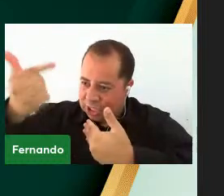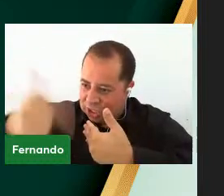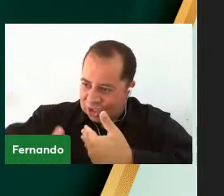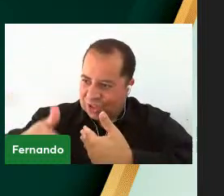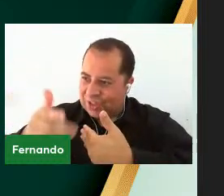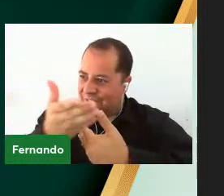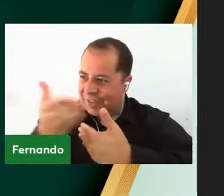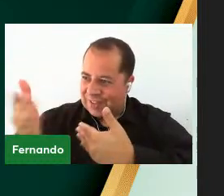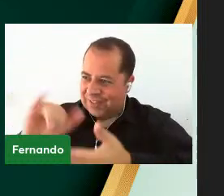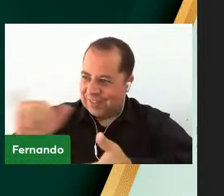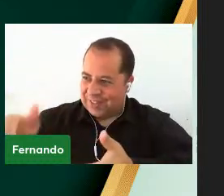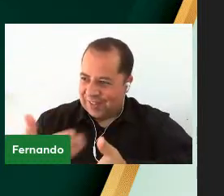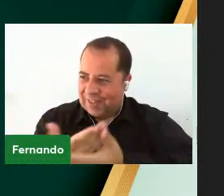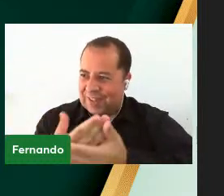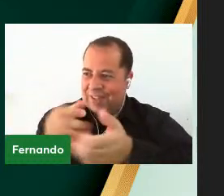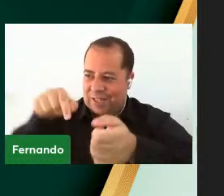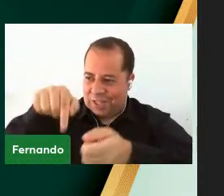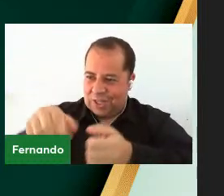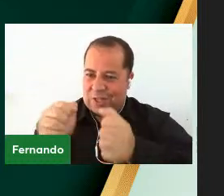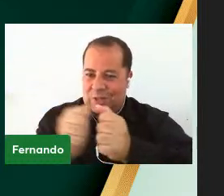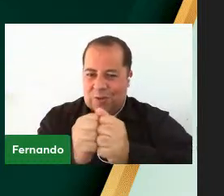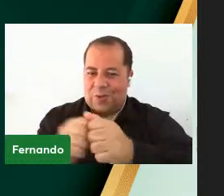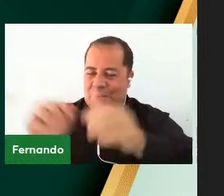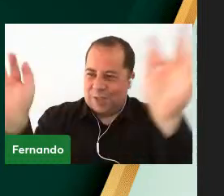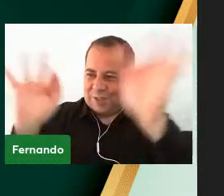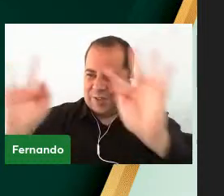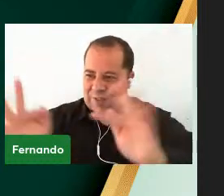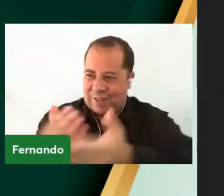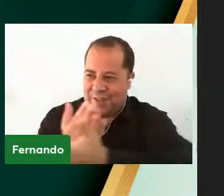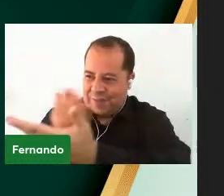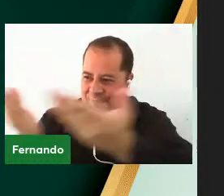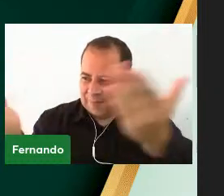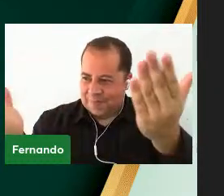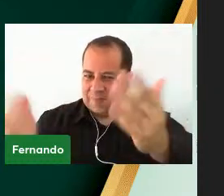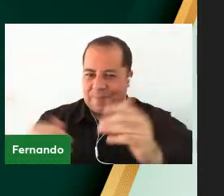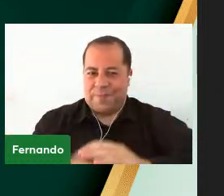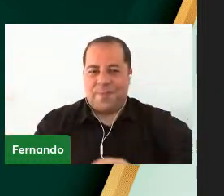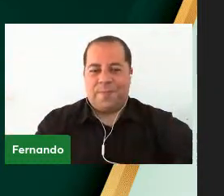a oportunidade de estar aqui. Felicidades a todos.